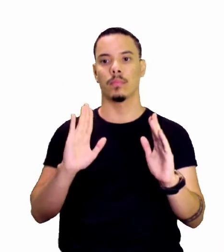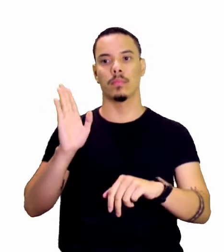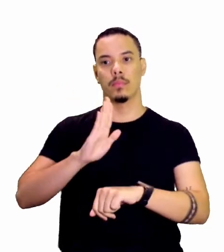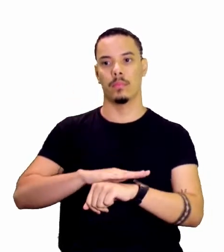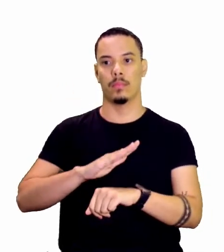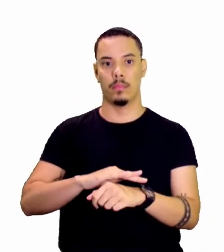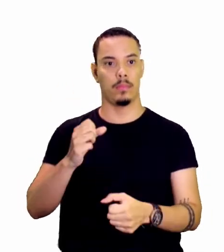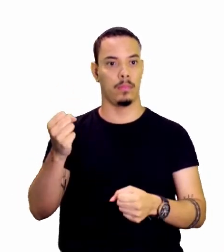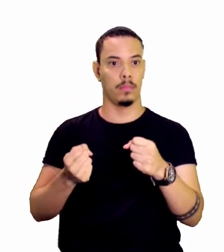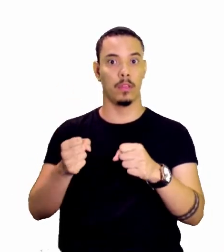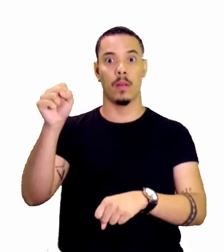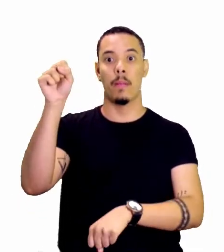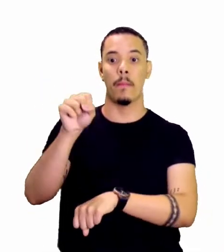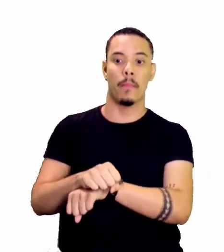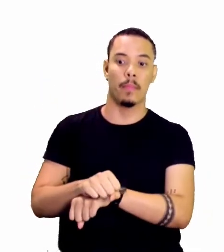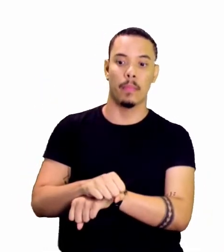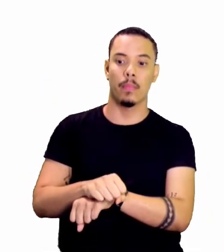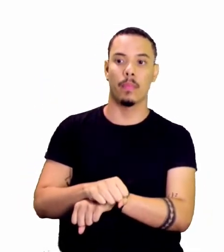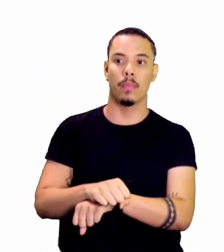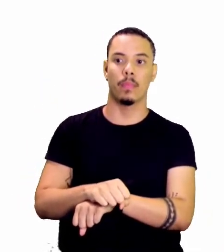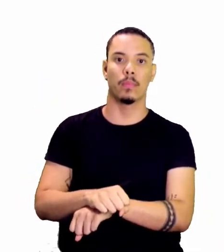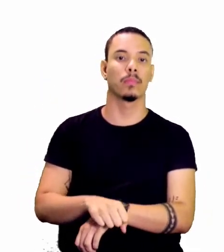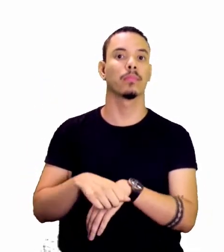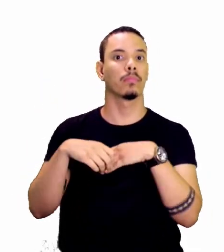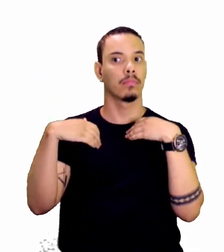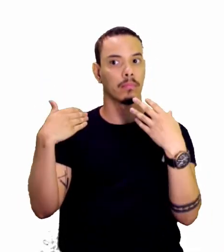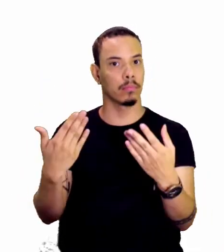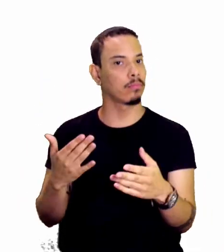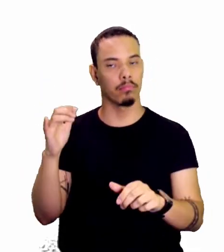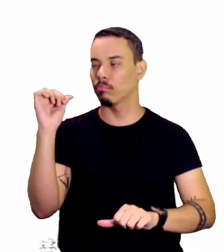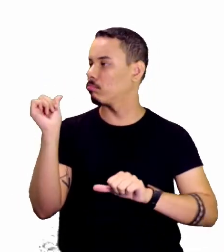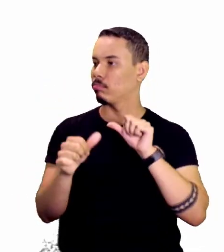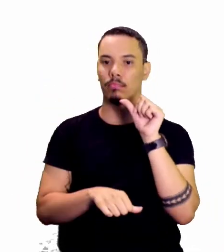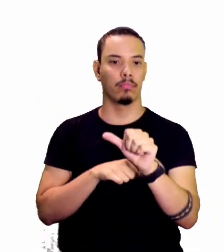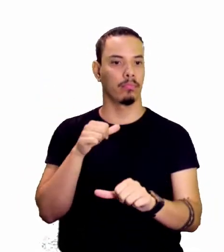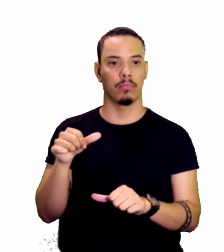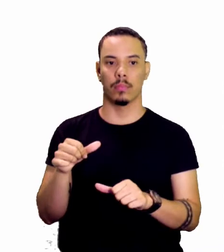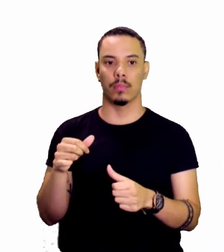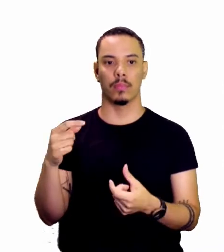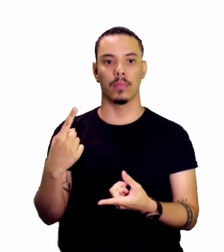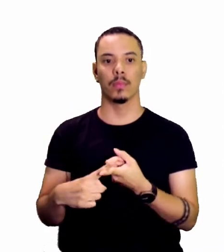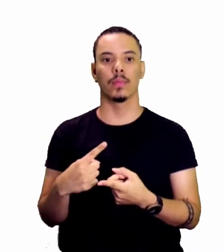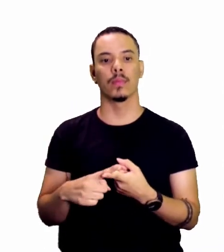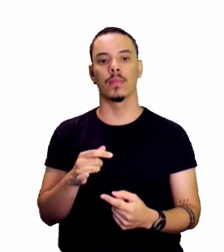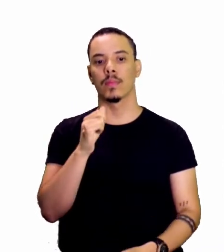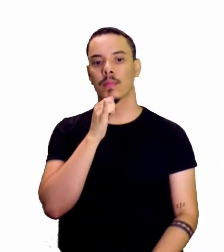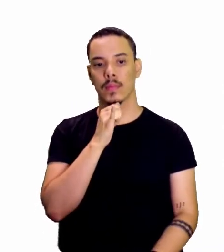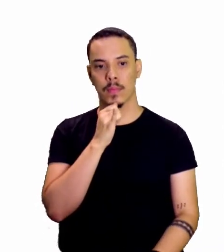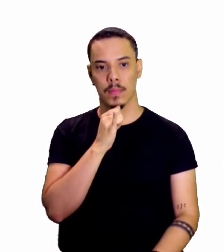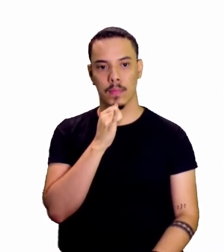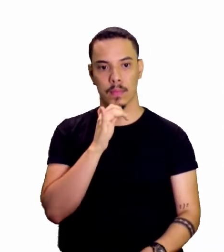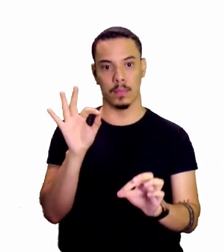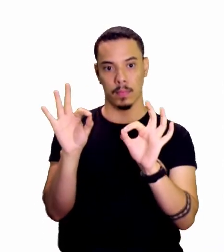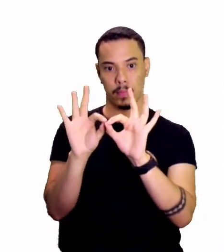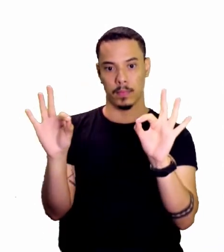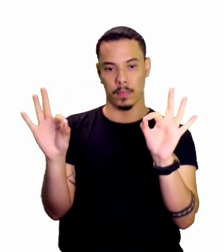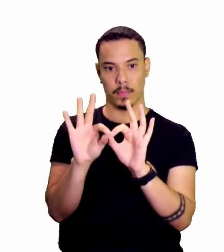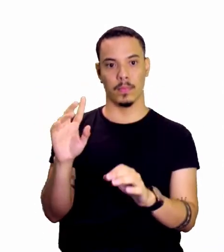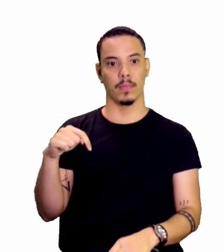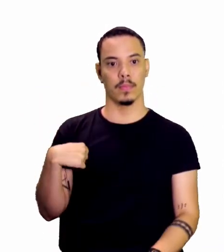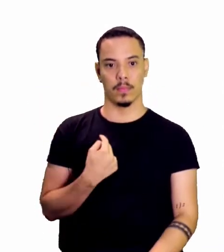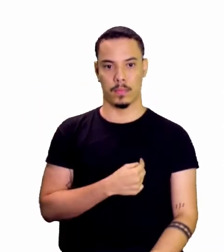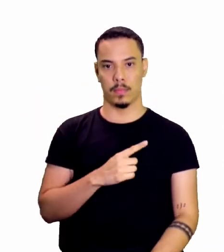quanto tempo o carro permaneceu parado quando a posição não muda quando a reta que nós